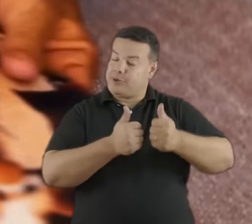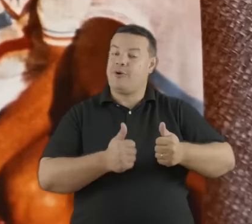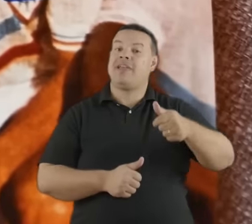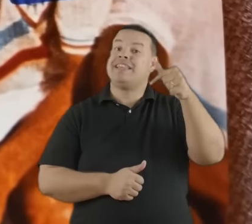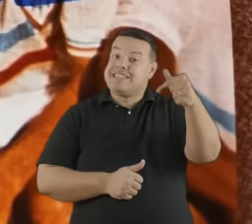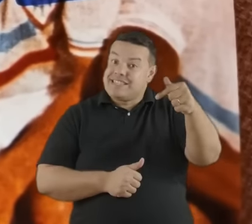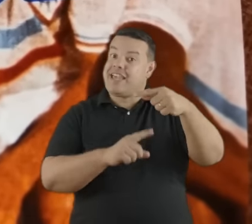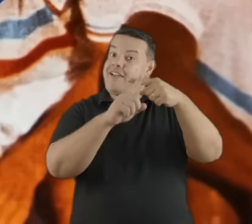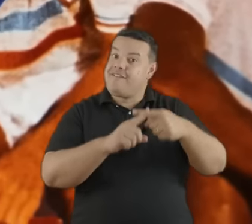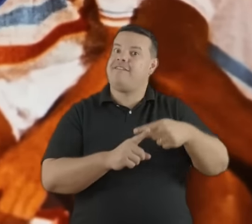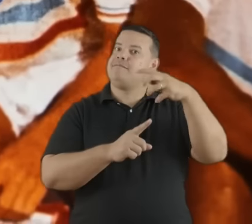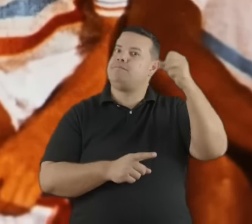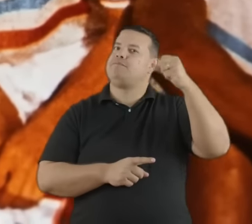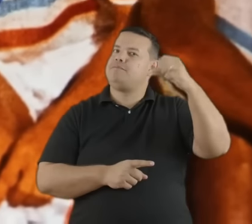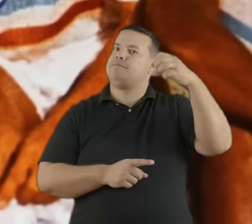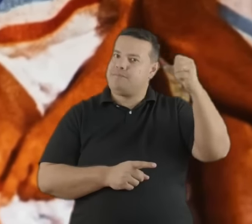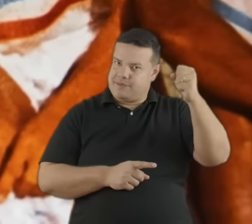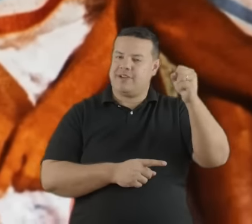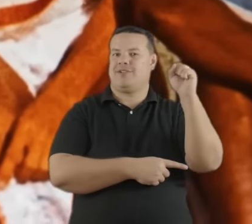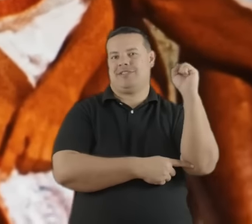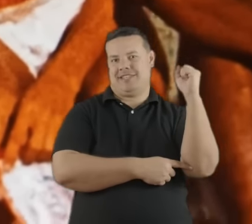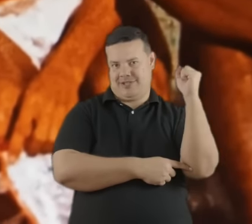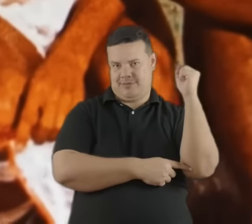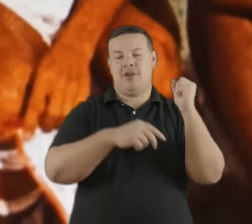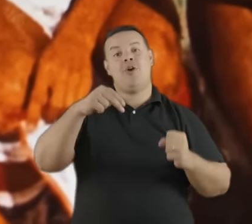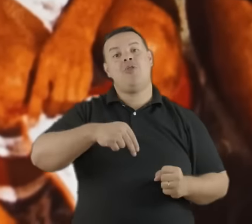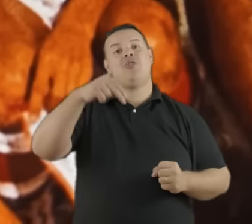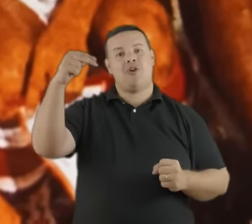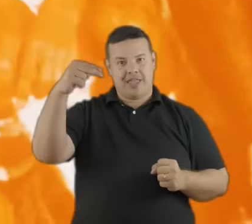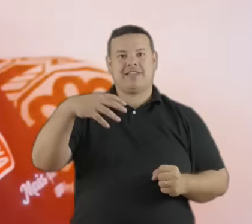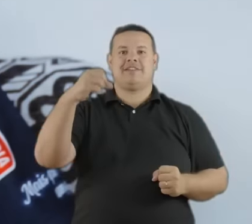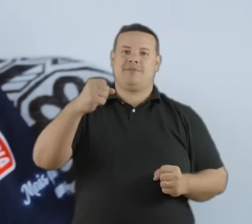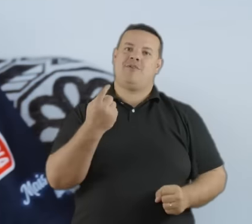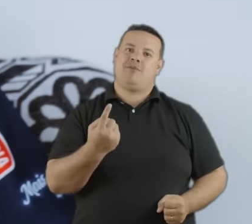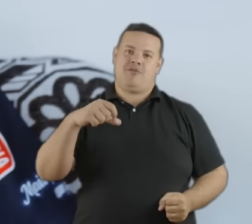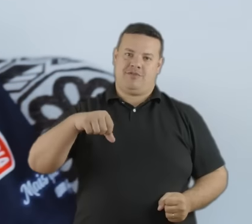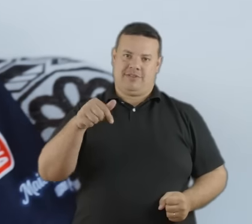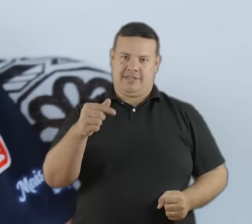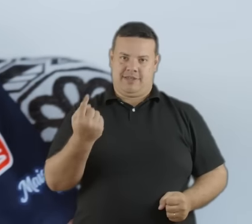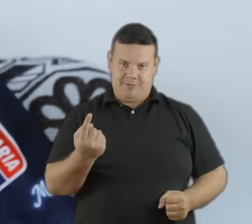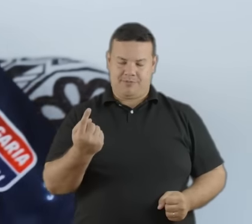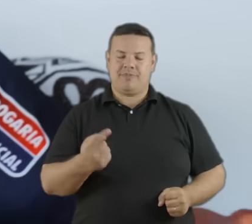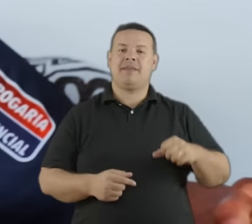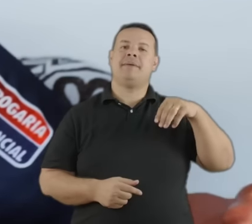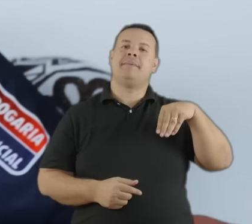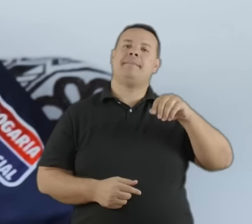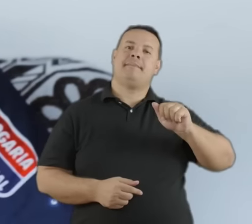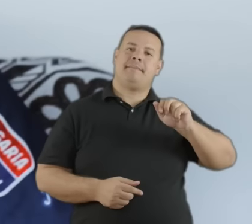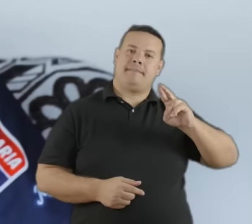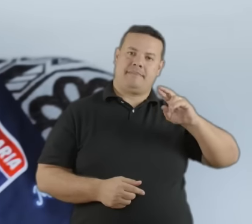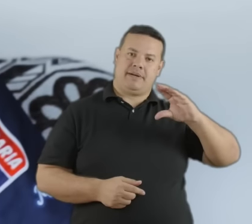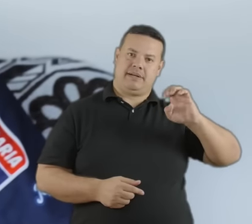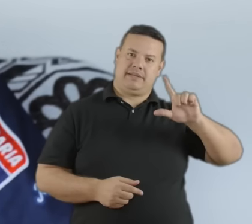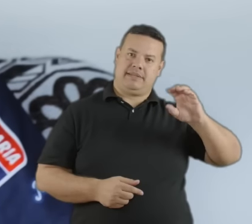sergipano por 7 vezes e campeão do Nordeste em 1971. Marcelo,